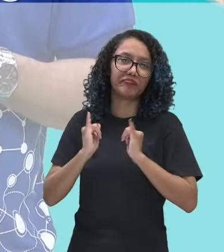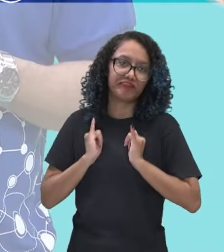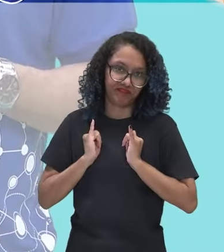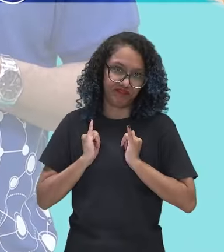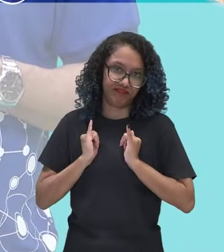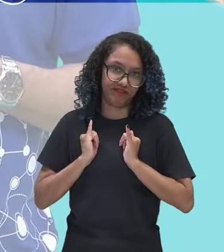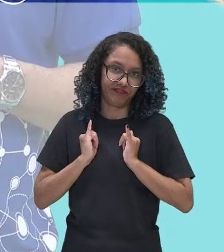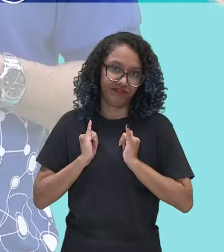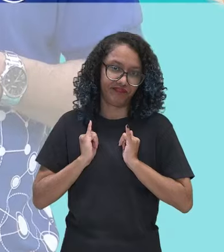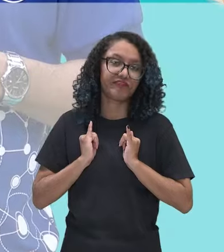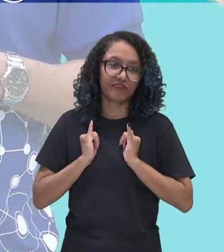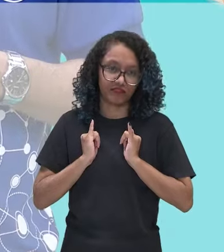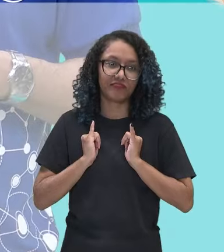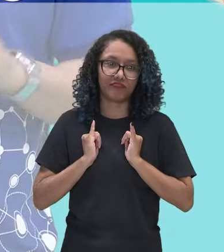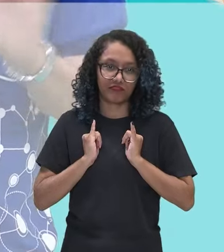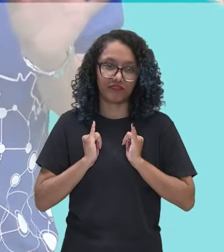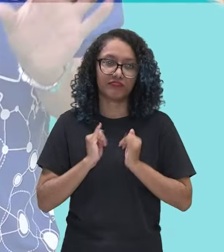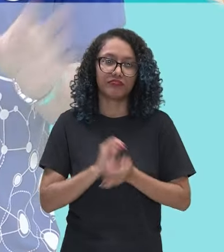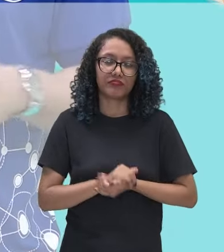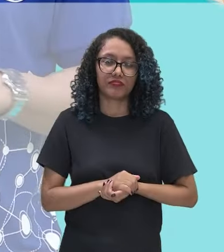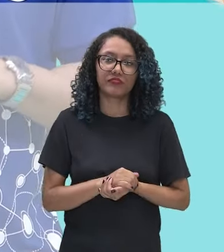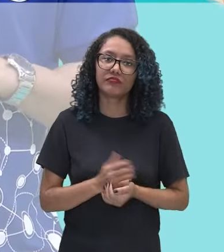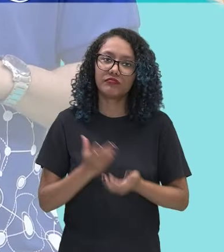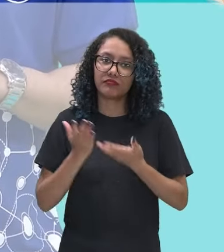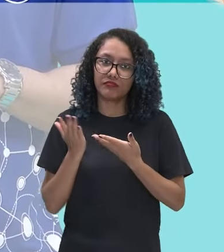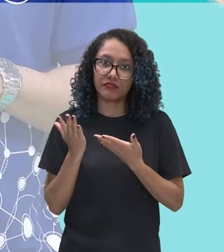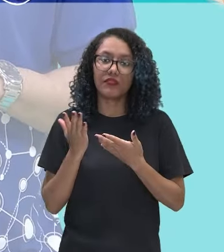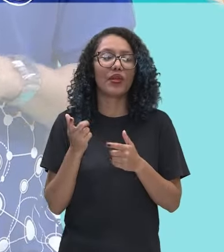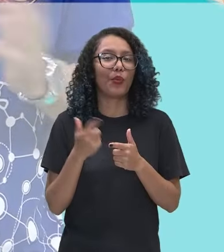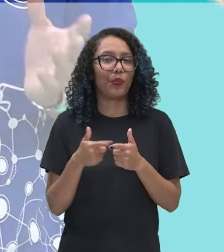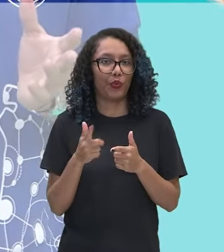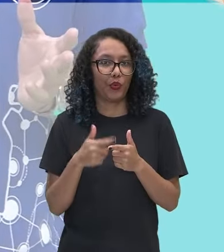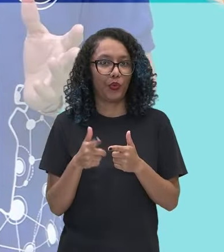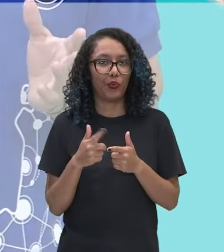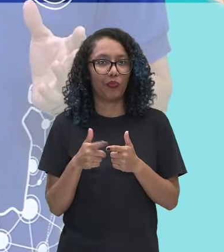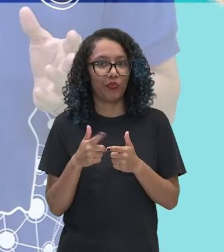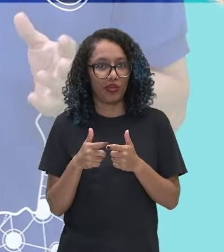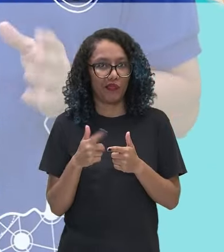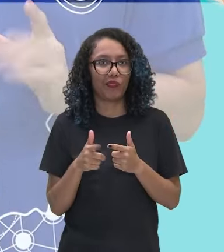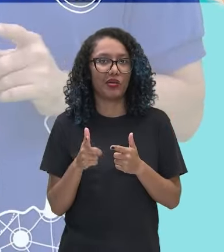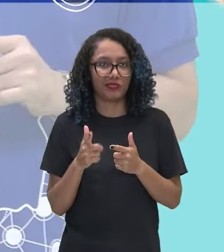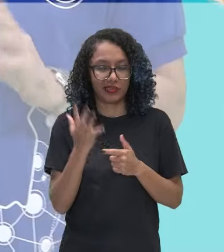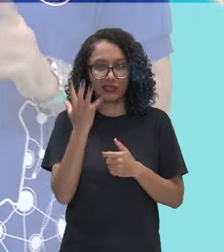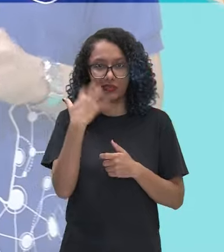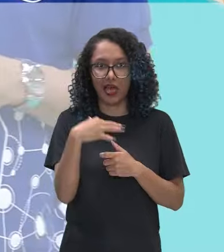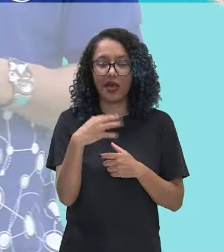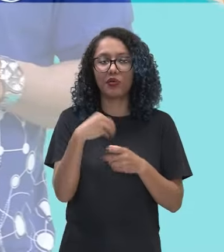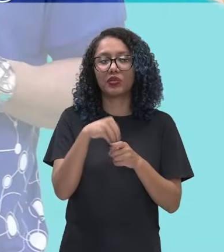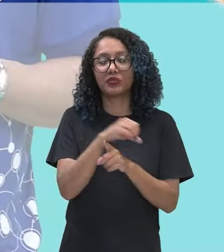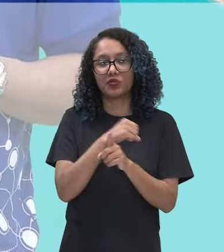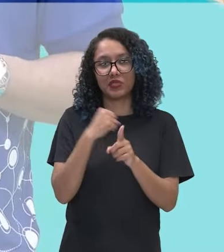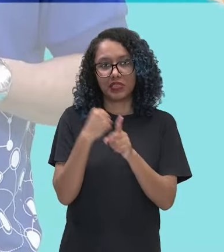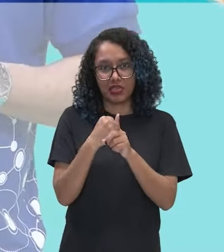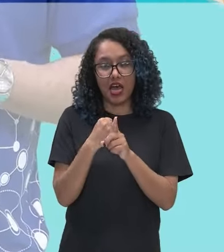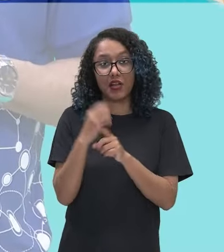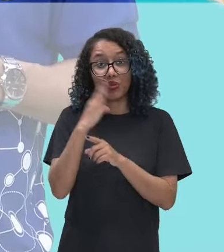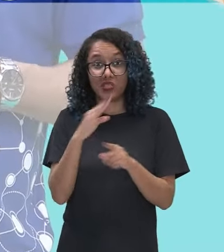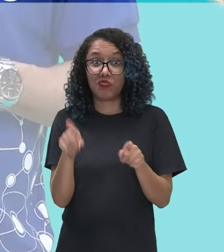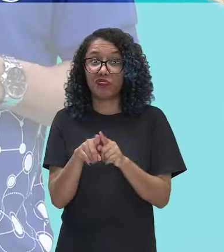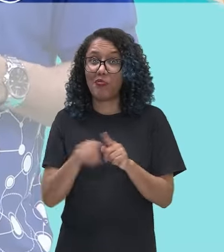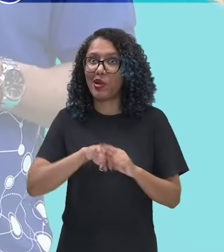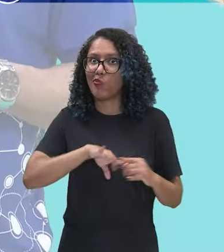tá? Sedentarism, que é um problema, então, bastante grande para toda a sociedade, não só do Brasil, no mundo todo. Outro